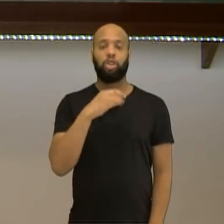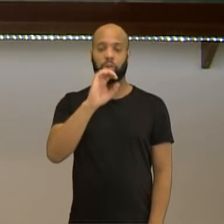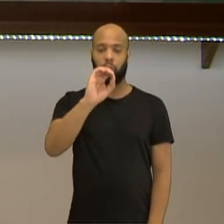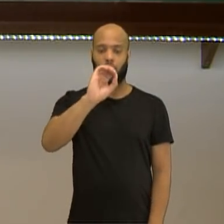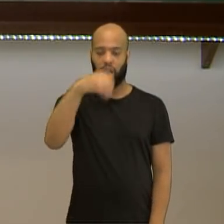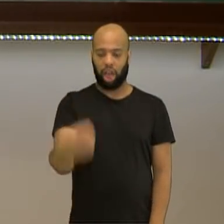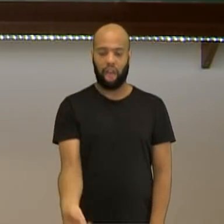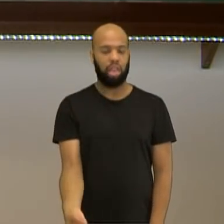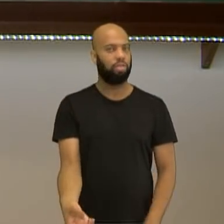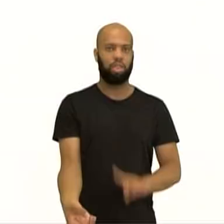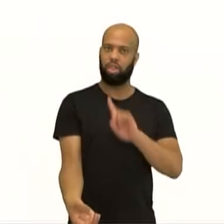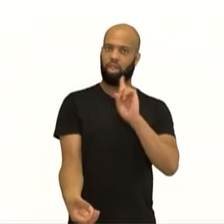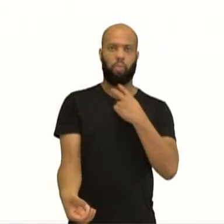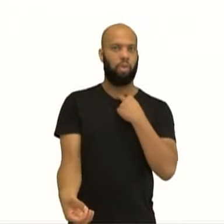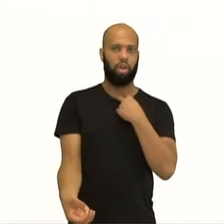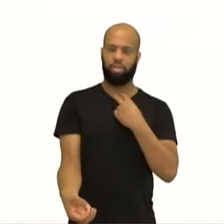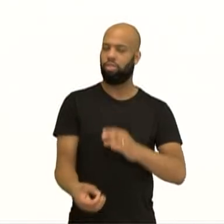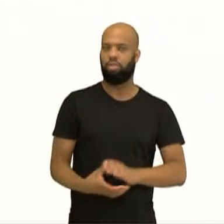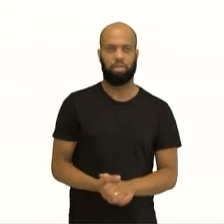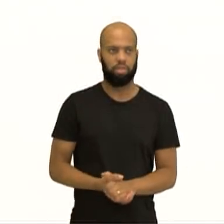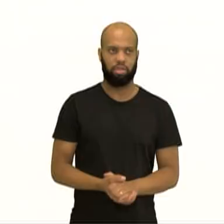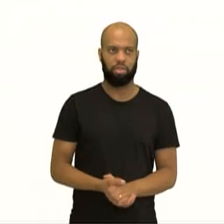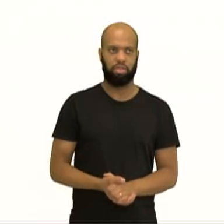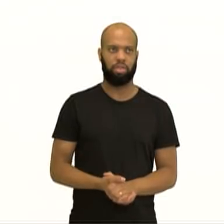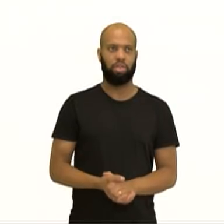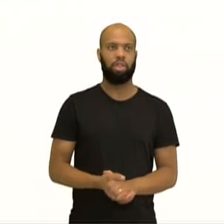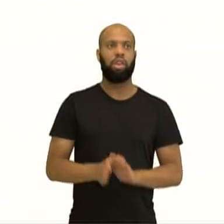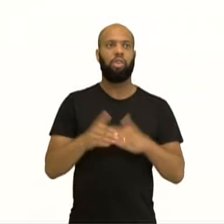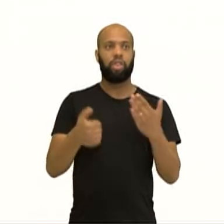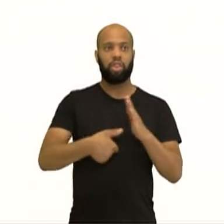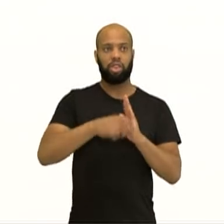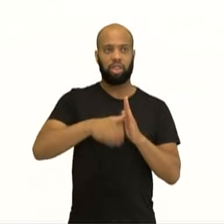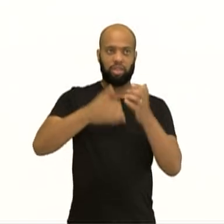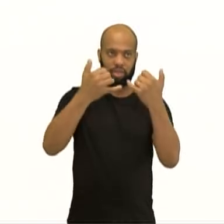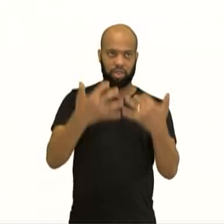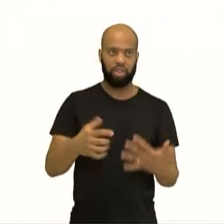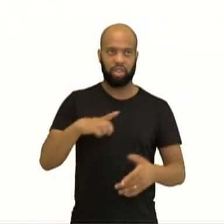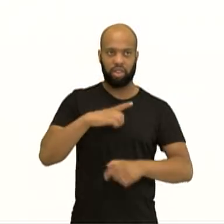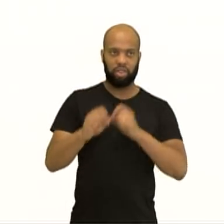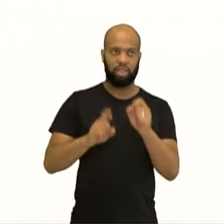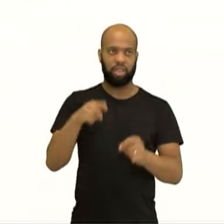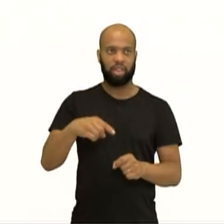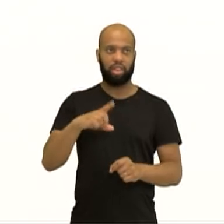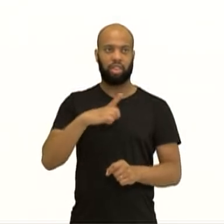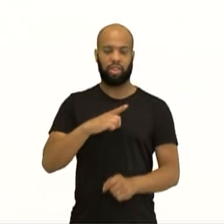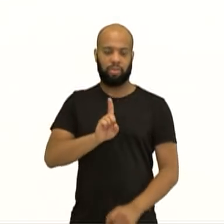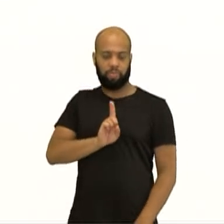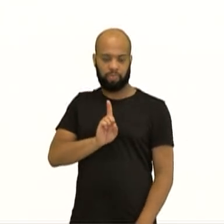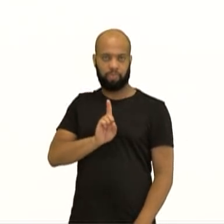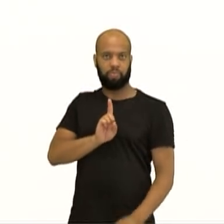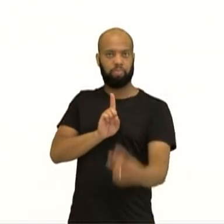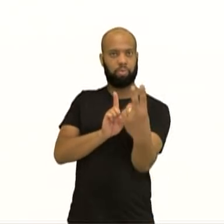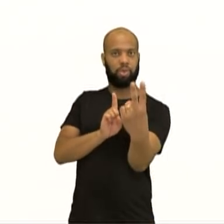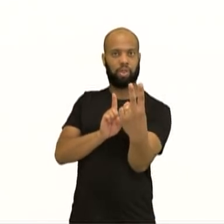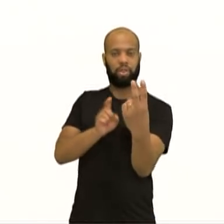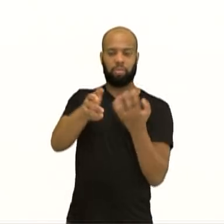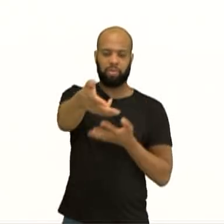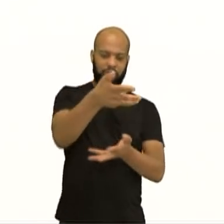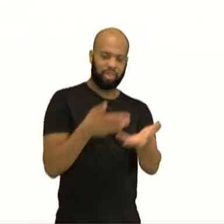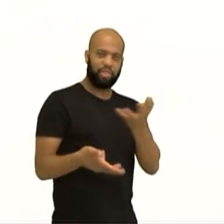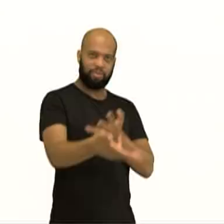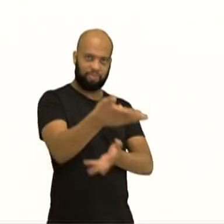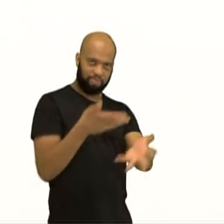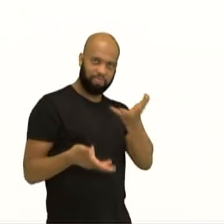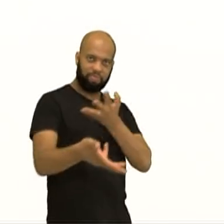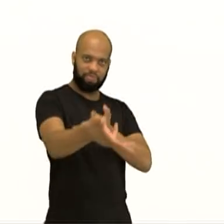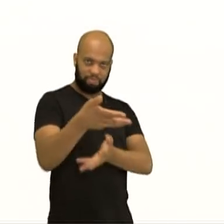no chão, tá? Então, é como eu falei, era um jogo de parceria e colaboração, né?